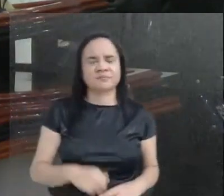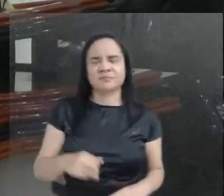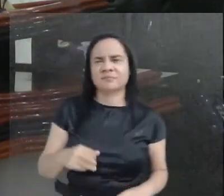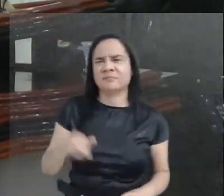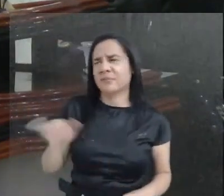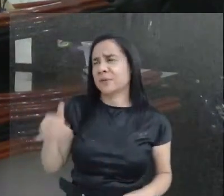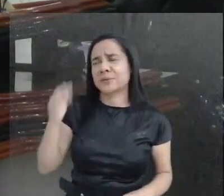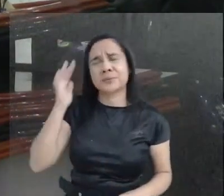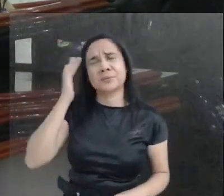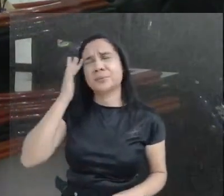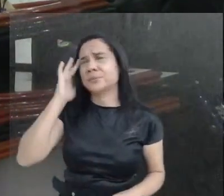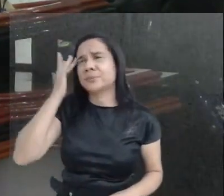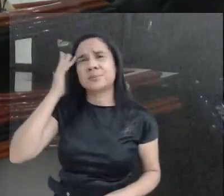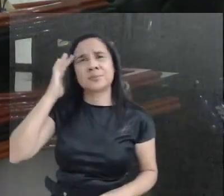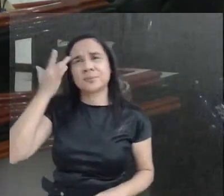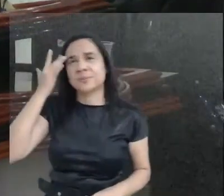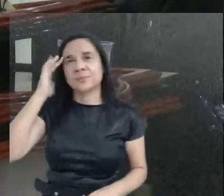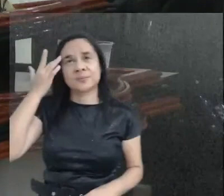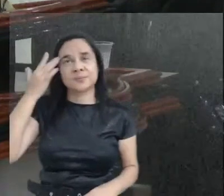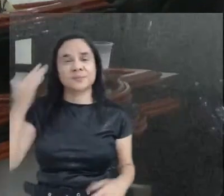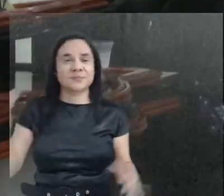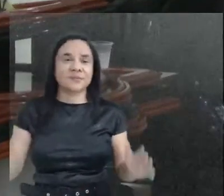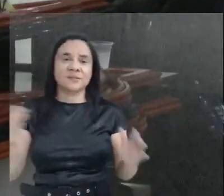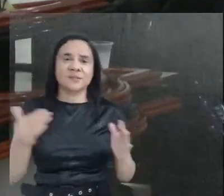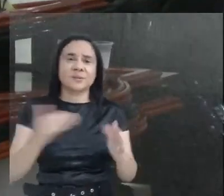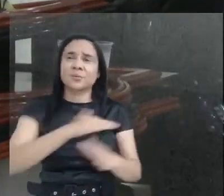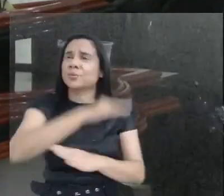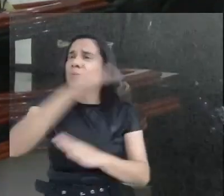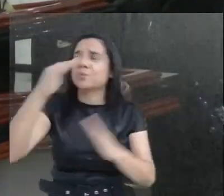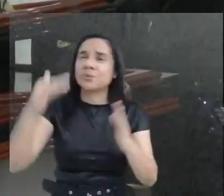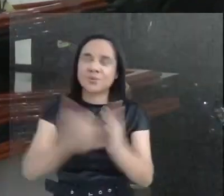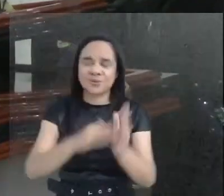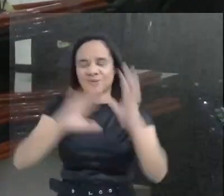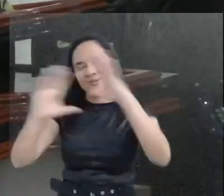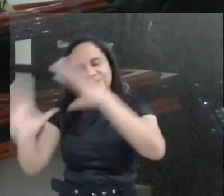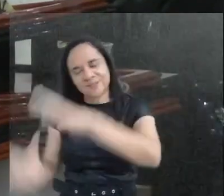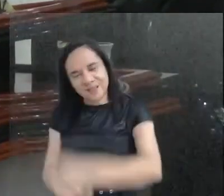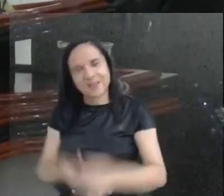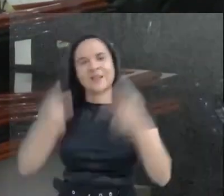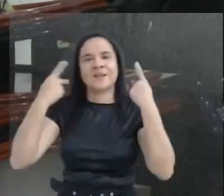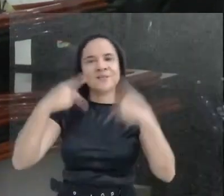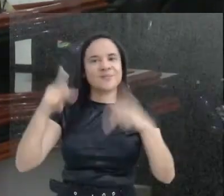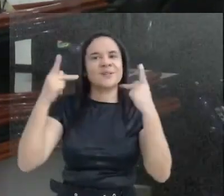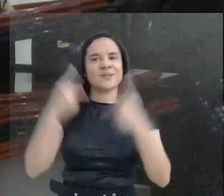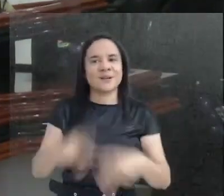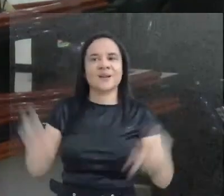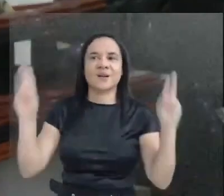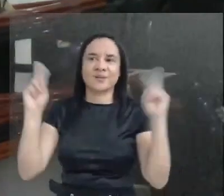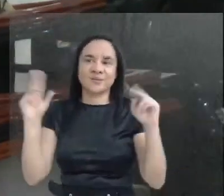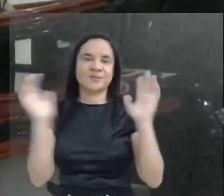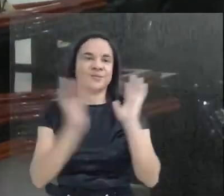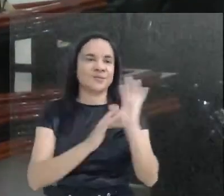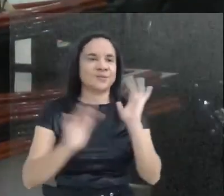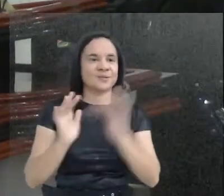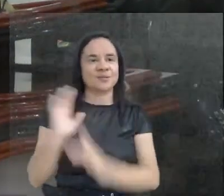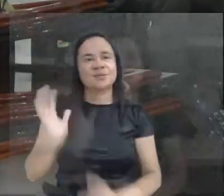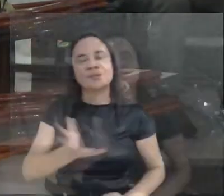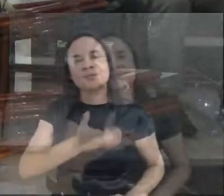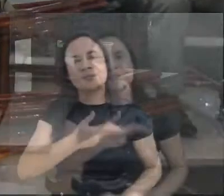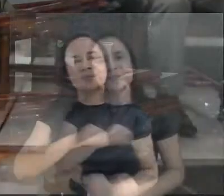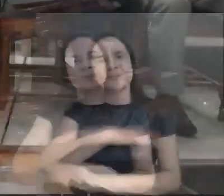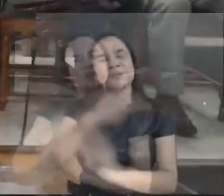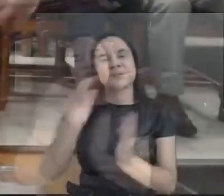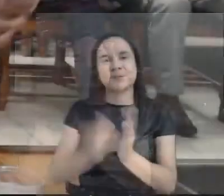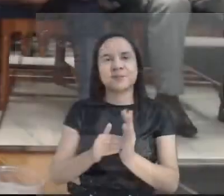imaginaria, até os confins da terra. Então a ordem de Jesus para os